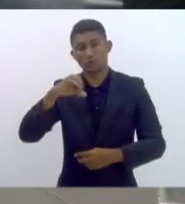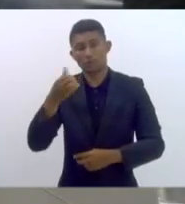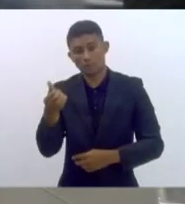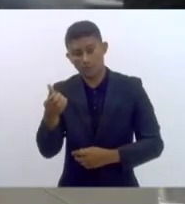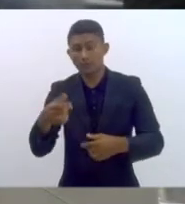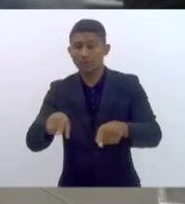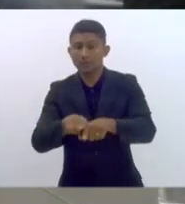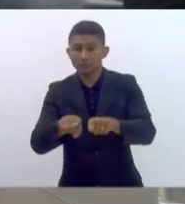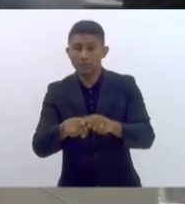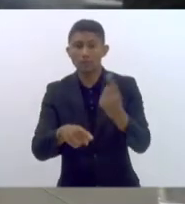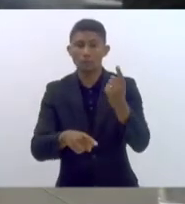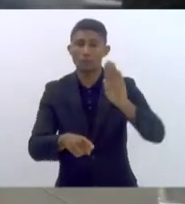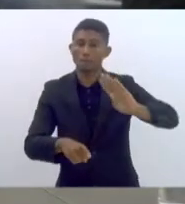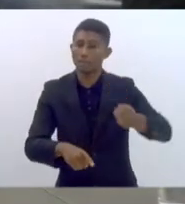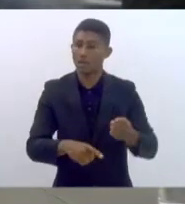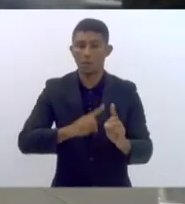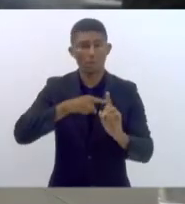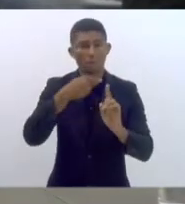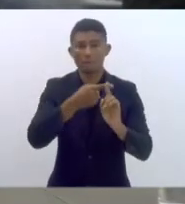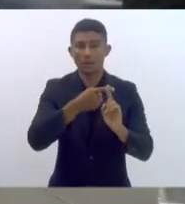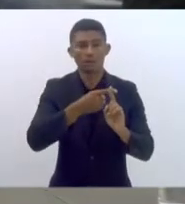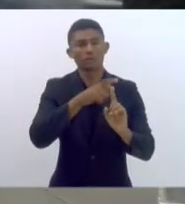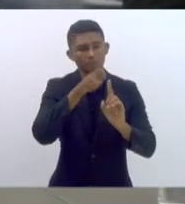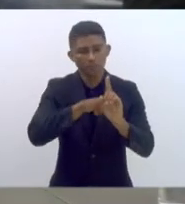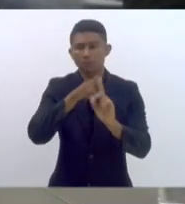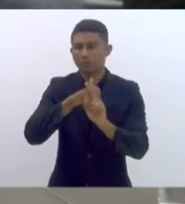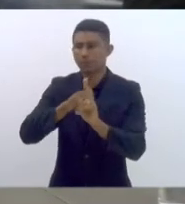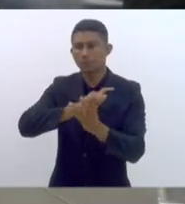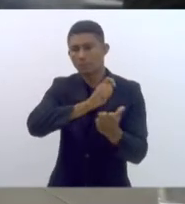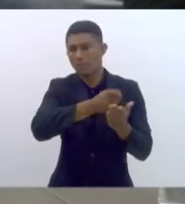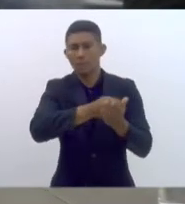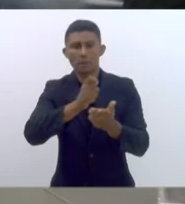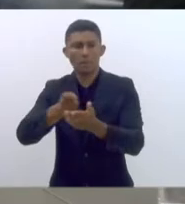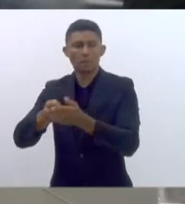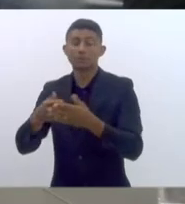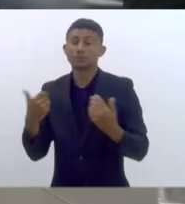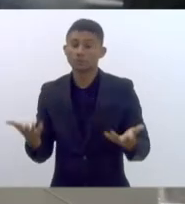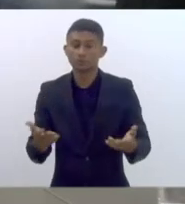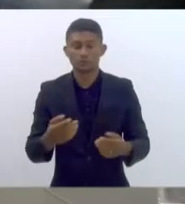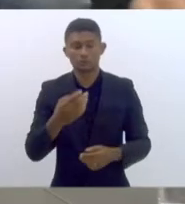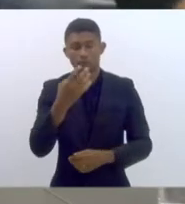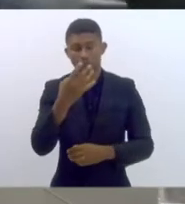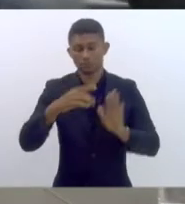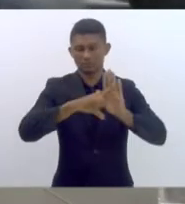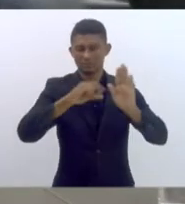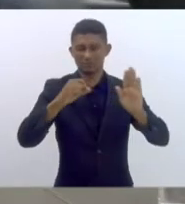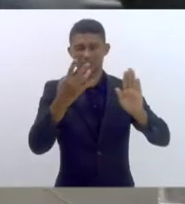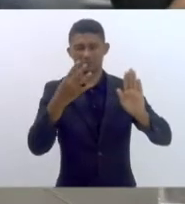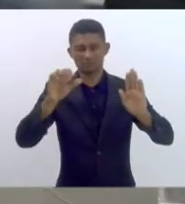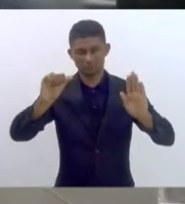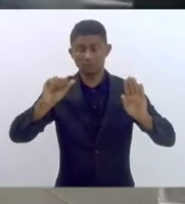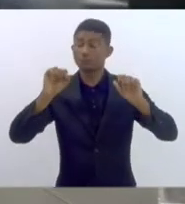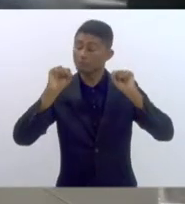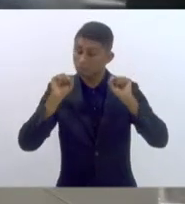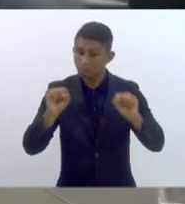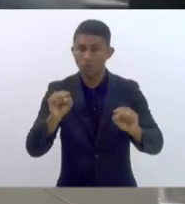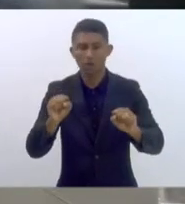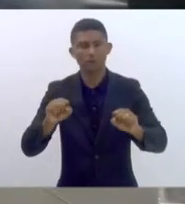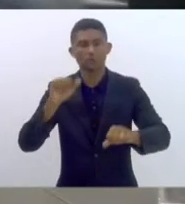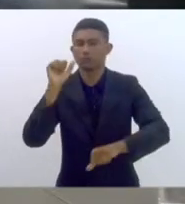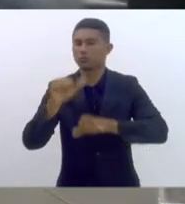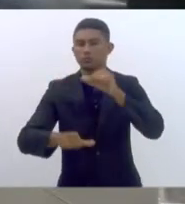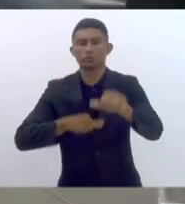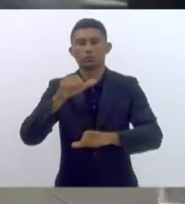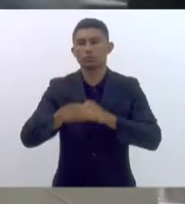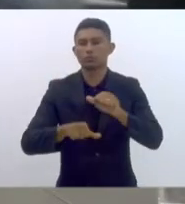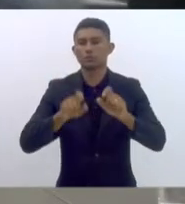mês. E aí esse 4A ele permite o Estado trocar isso